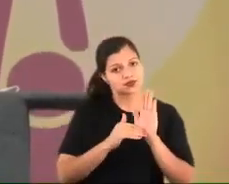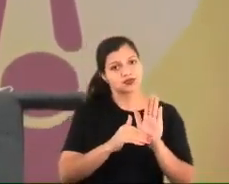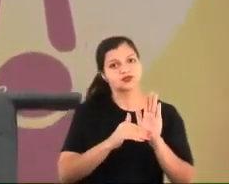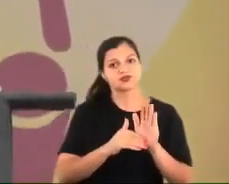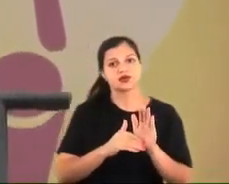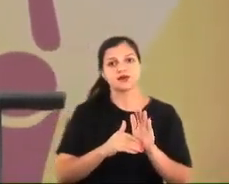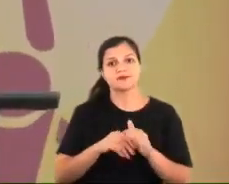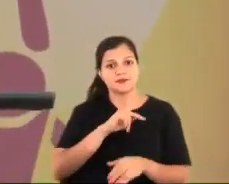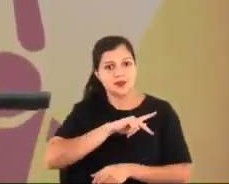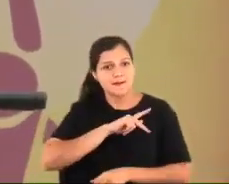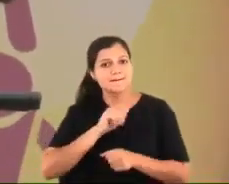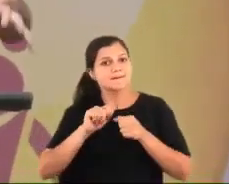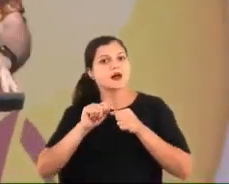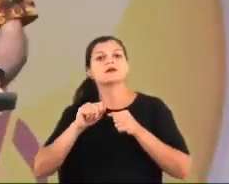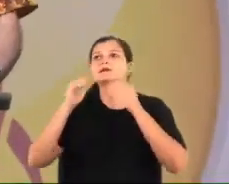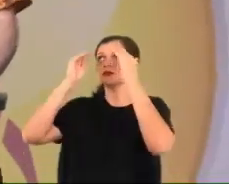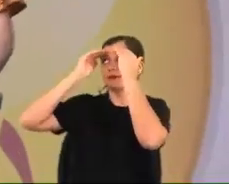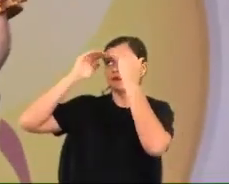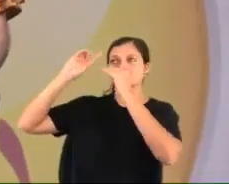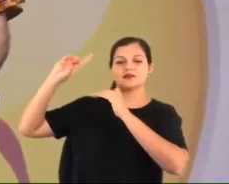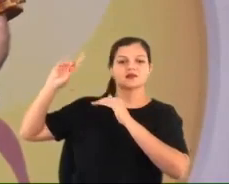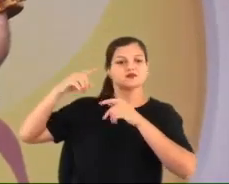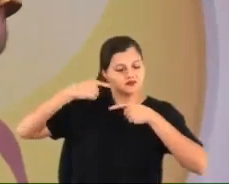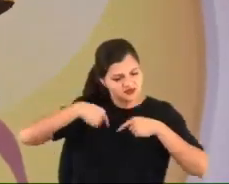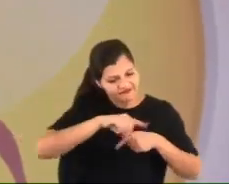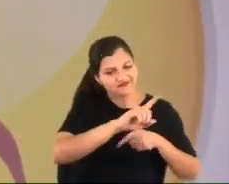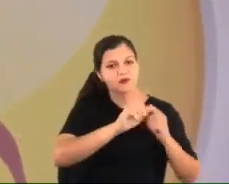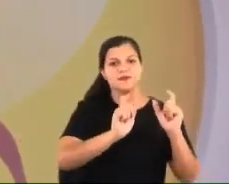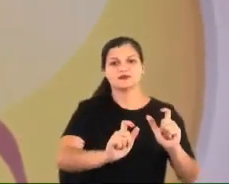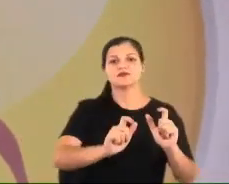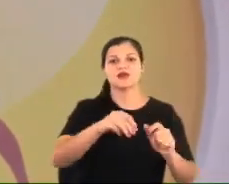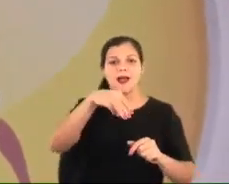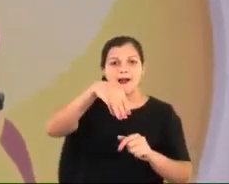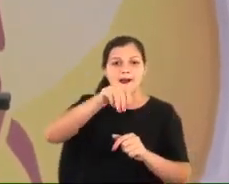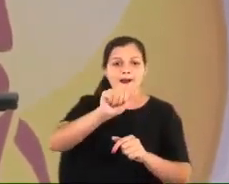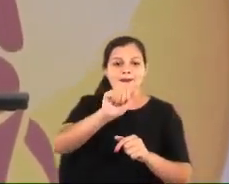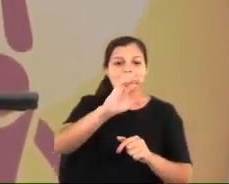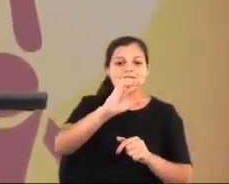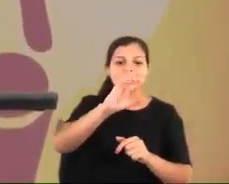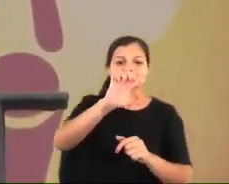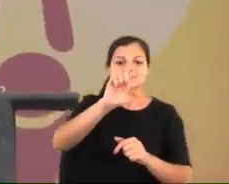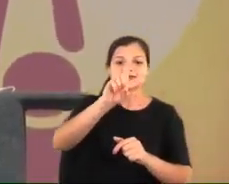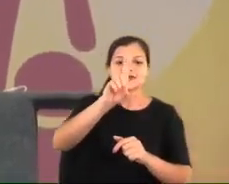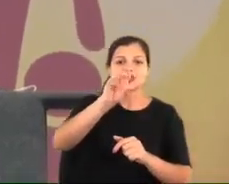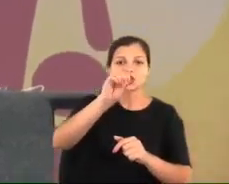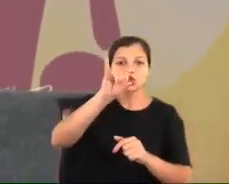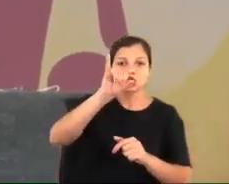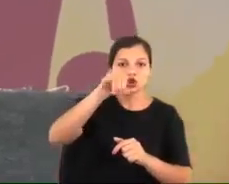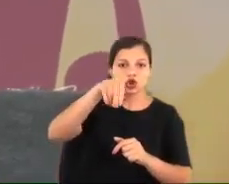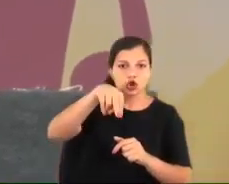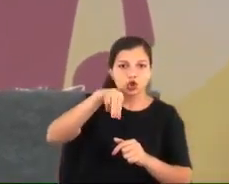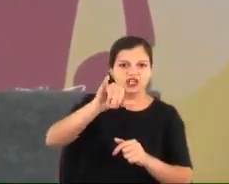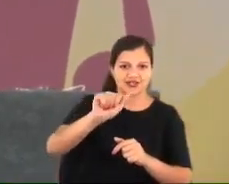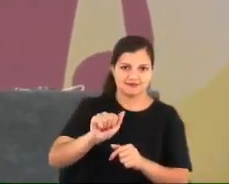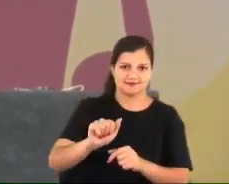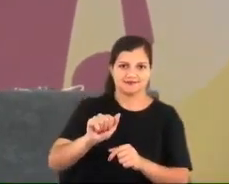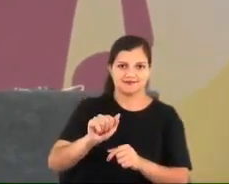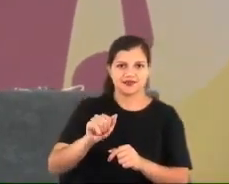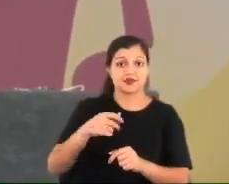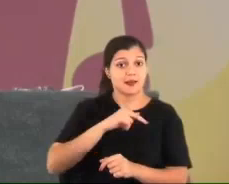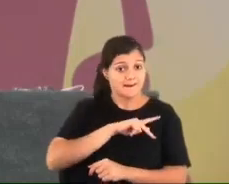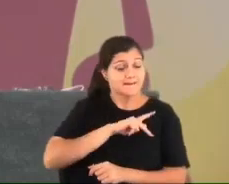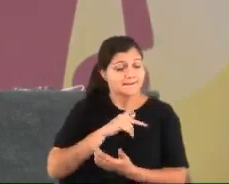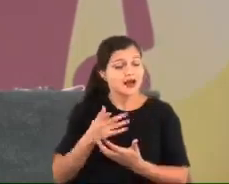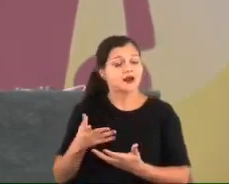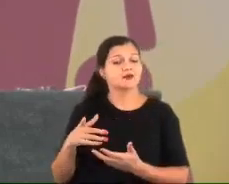não contou conversa, ele foi para a região da Macedônia. E aqui a gente tira uma grande lição. Paulo tinha um desejo, certamente Paulo